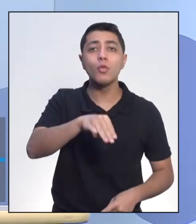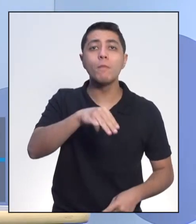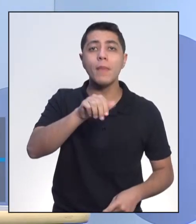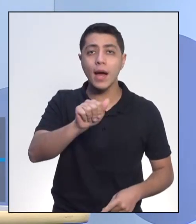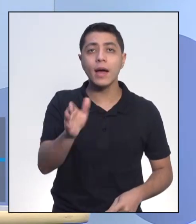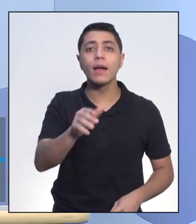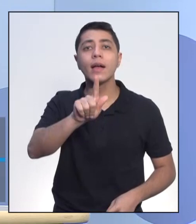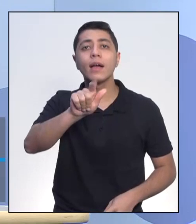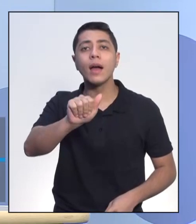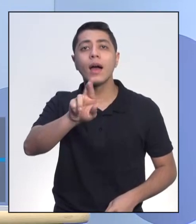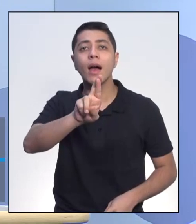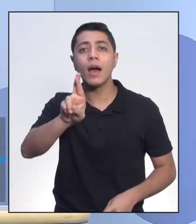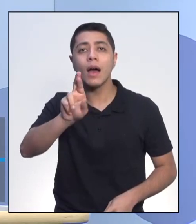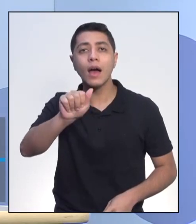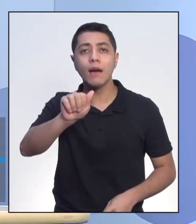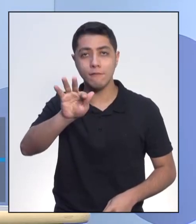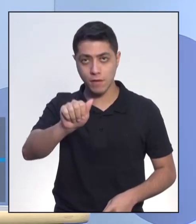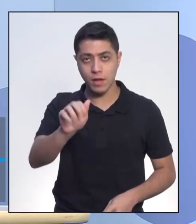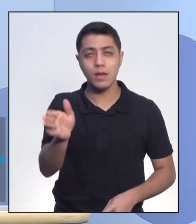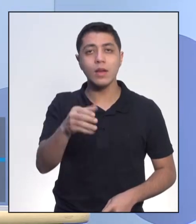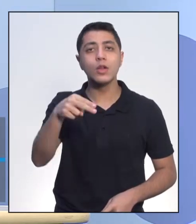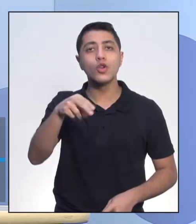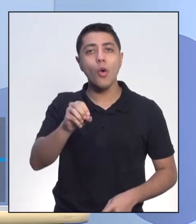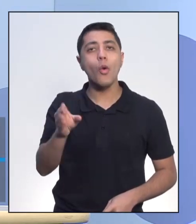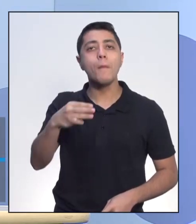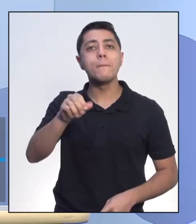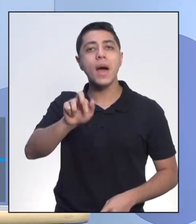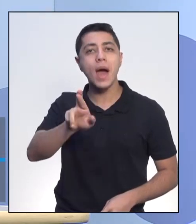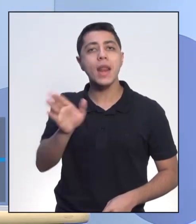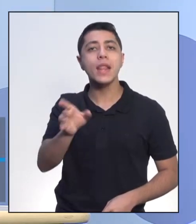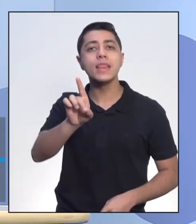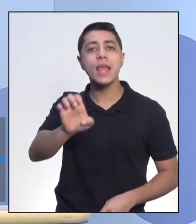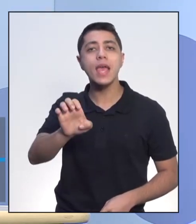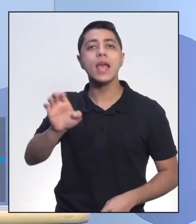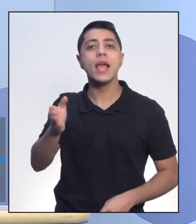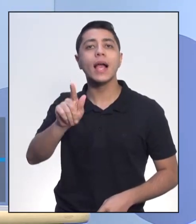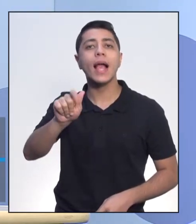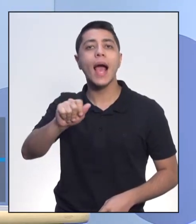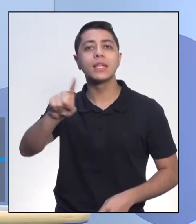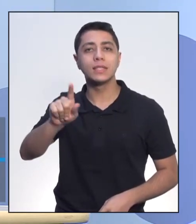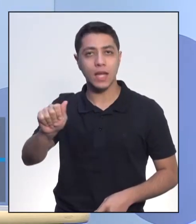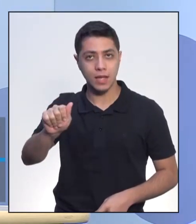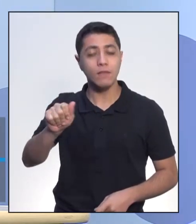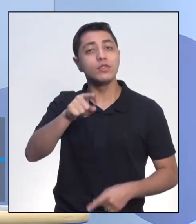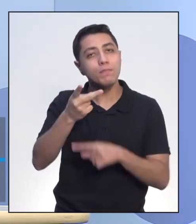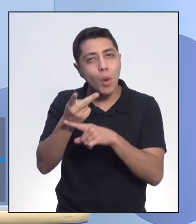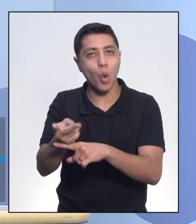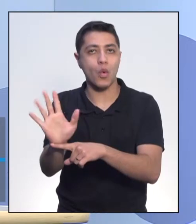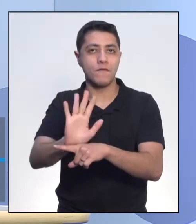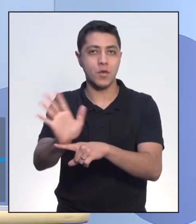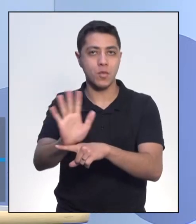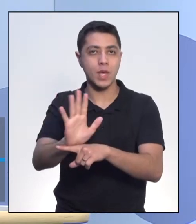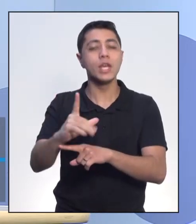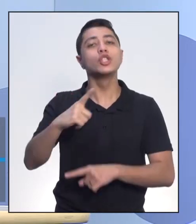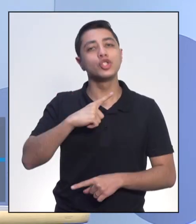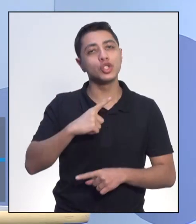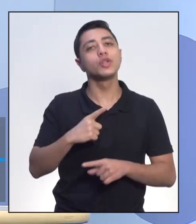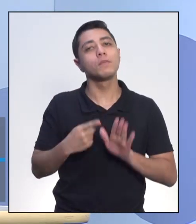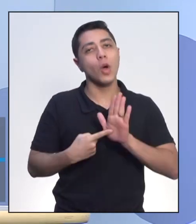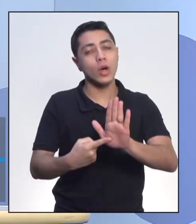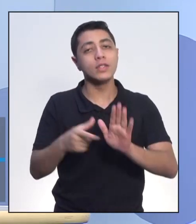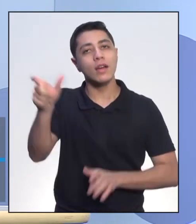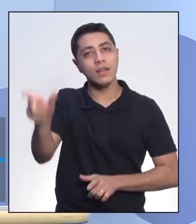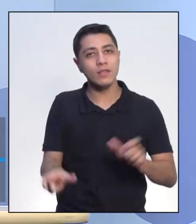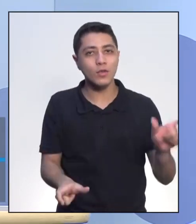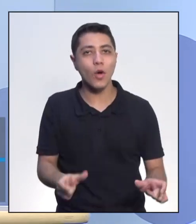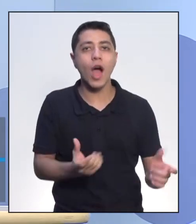de vista do adolescente, né? Dois adolescentes, um morando na faixa de Gaza e outro morando, né, que era uma moça, morando na